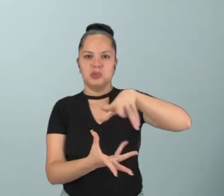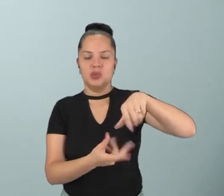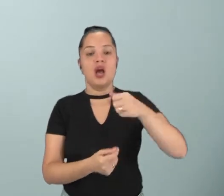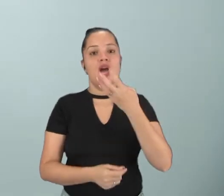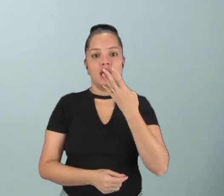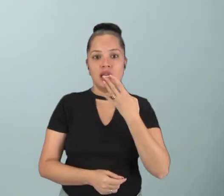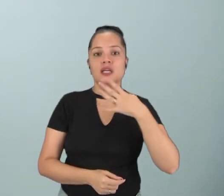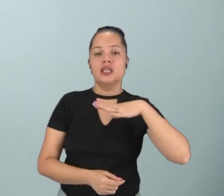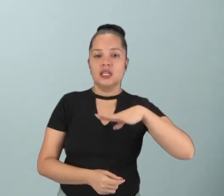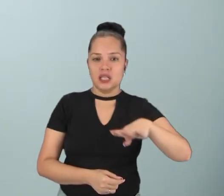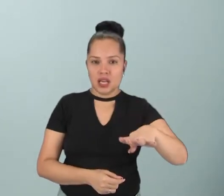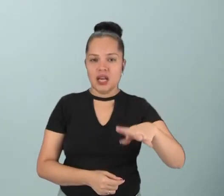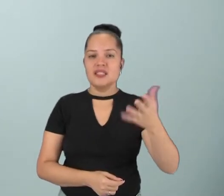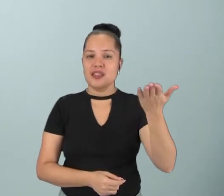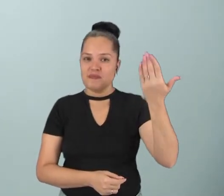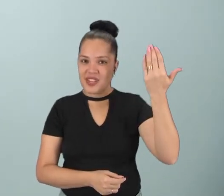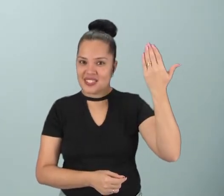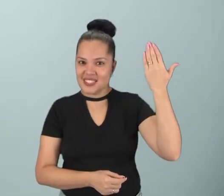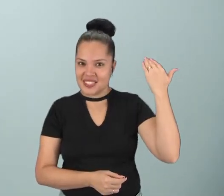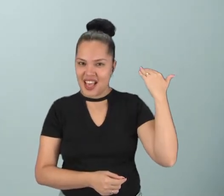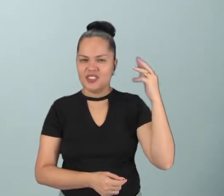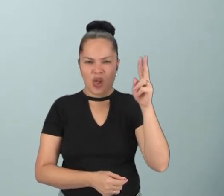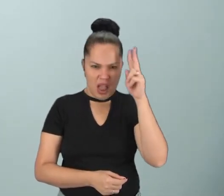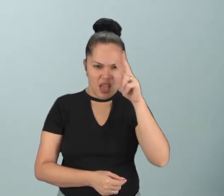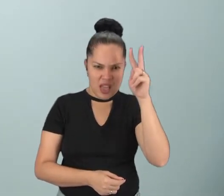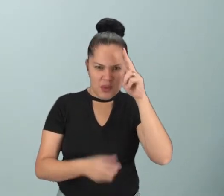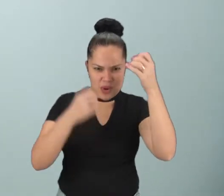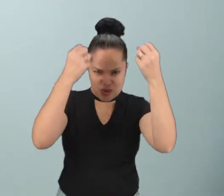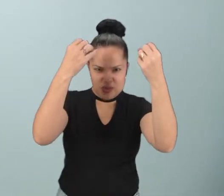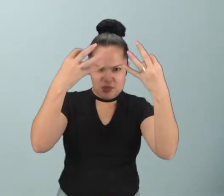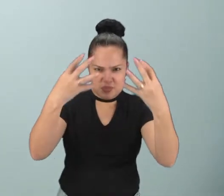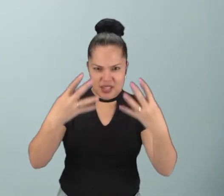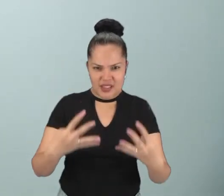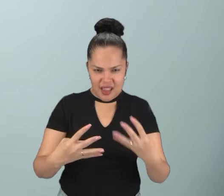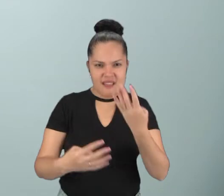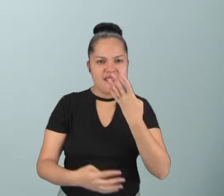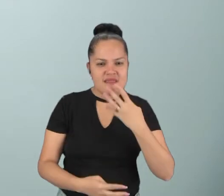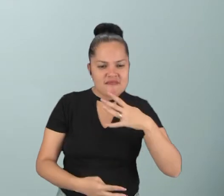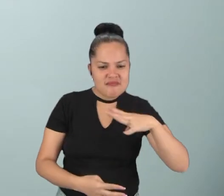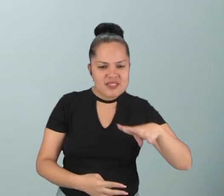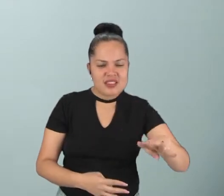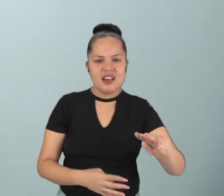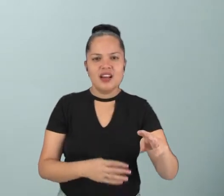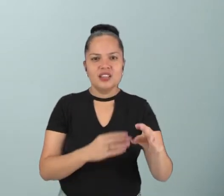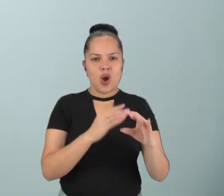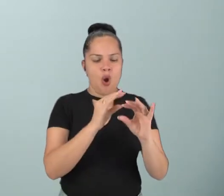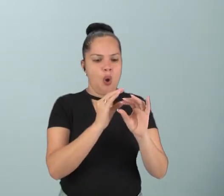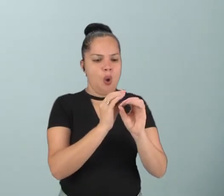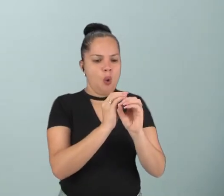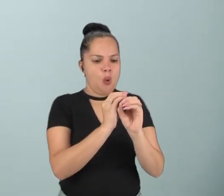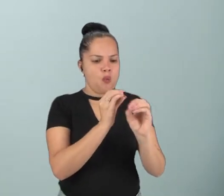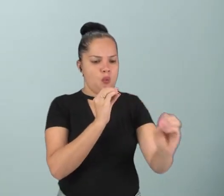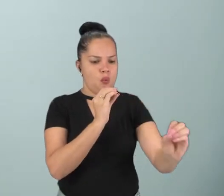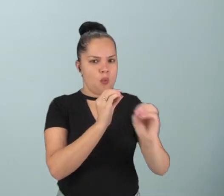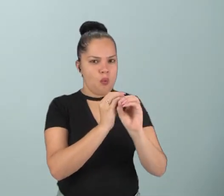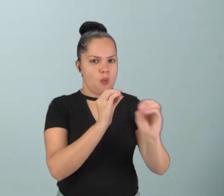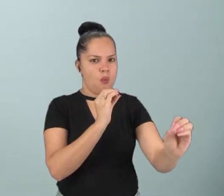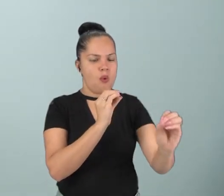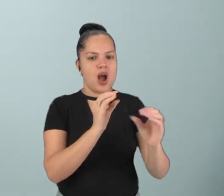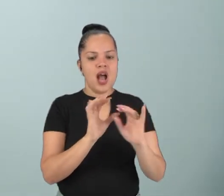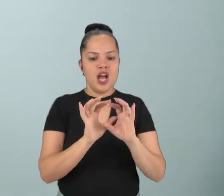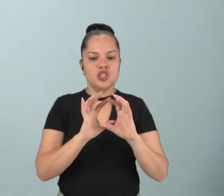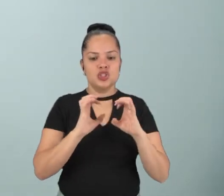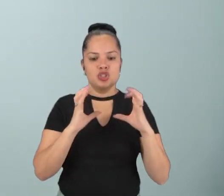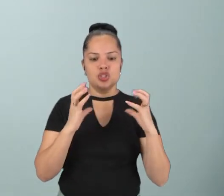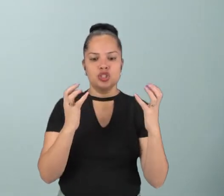criança ainda, lembram-se daquela experiência que eu contei a vocês, que a partir do cano de mamona de Jerimum, ele fazia um